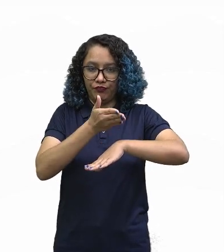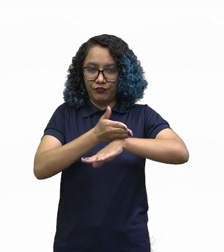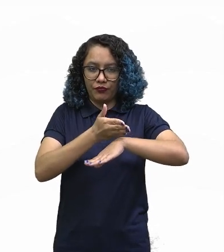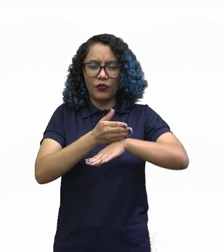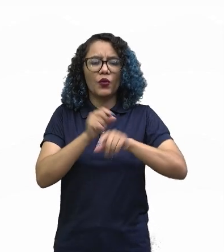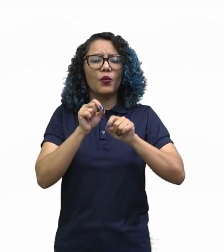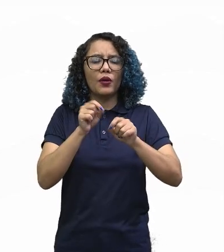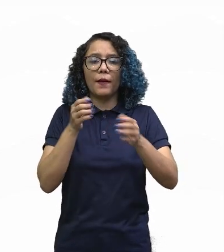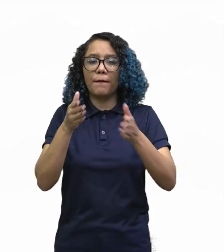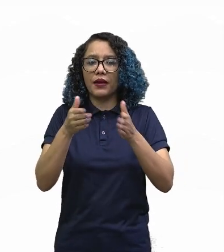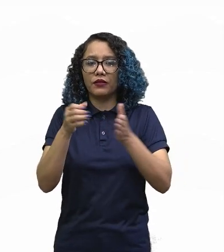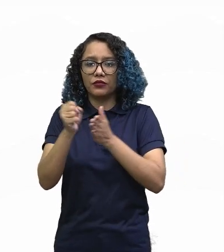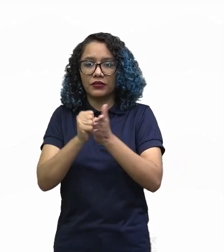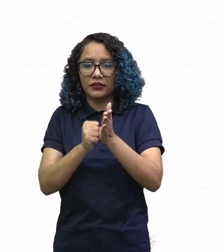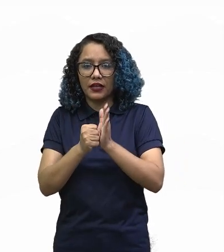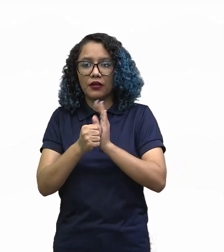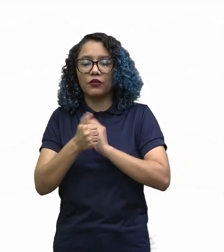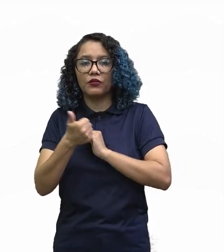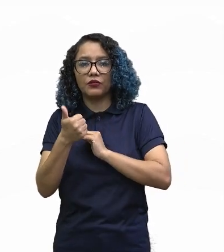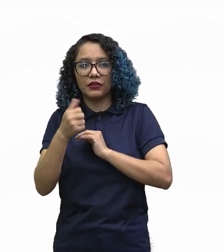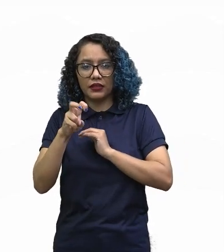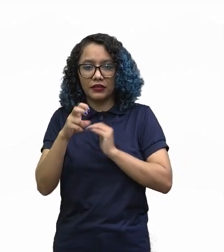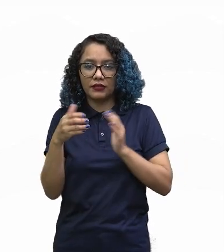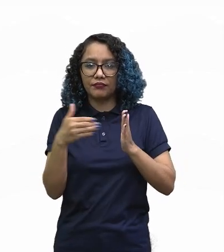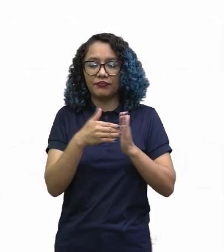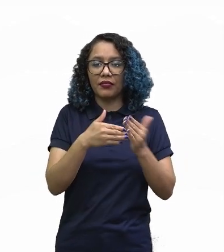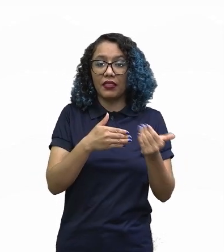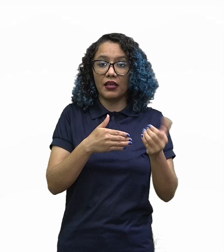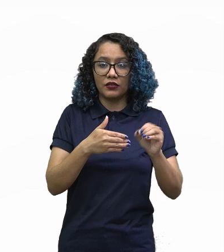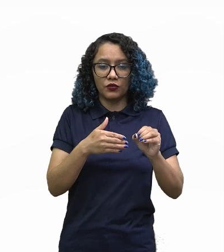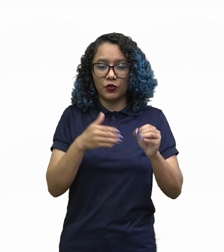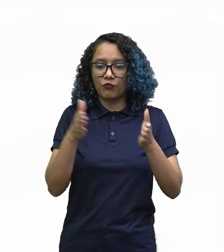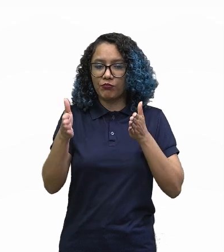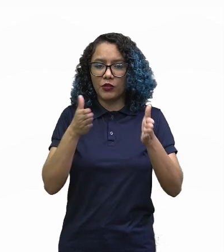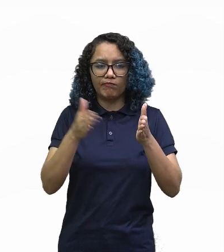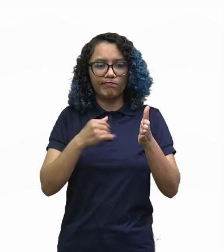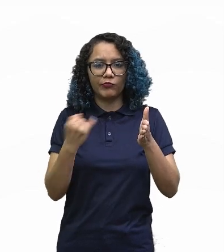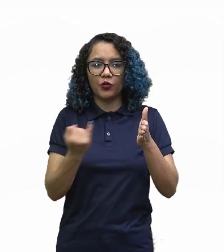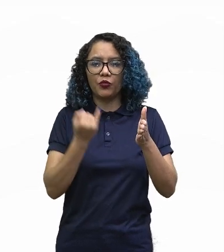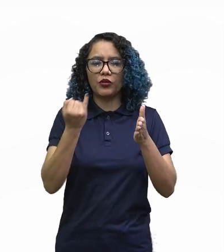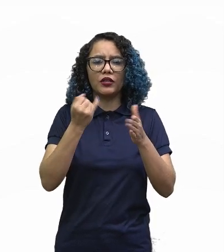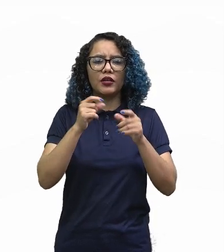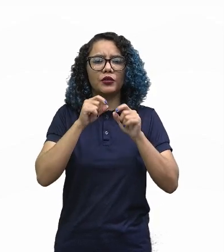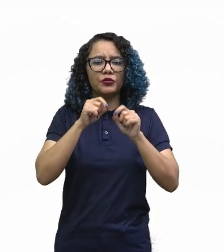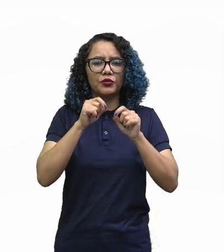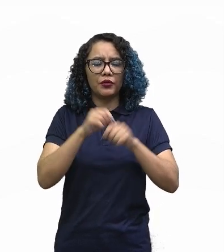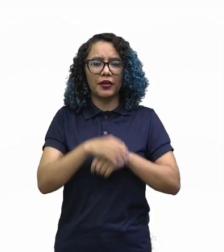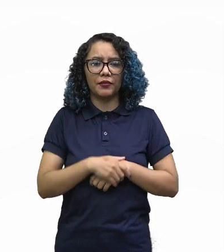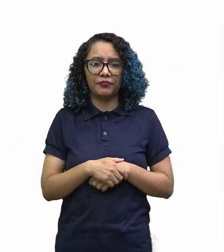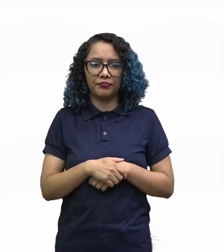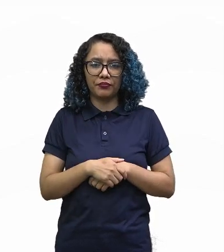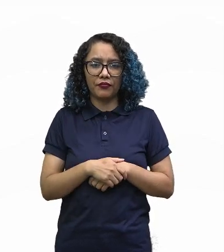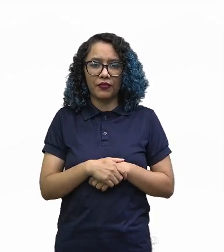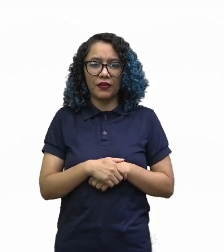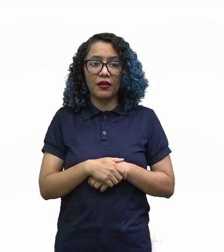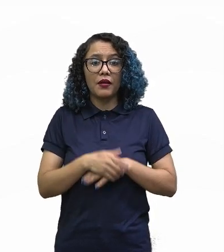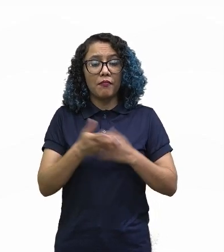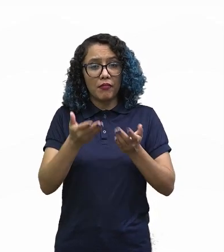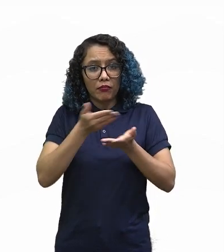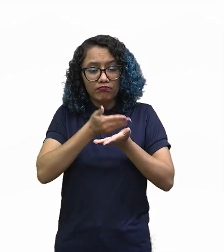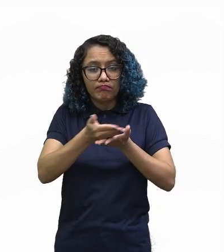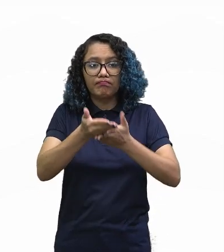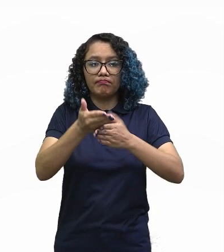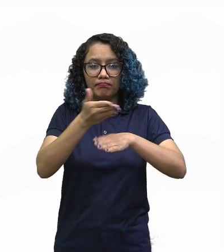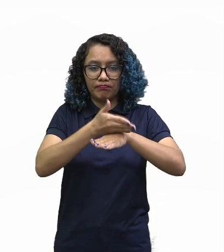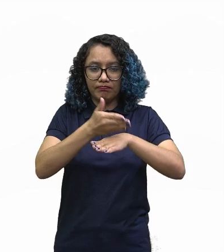os séculos XV e XVIII, que foi fundamental para o surgimento da modernidade na